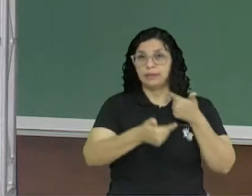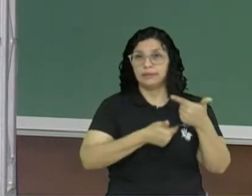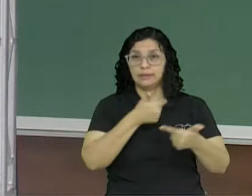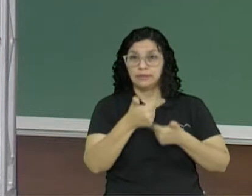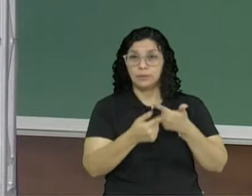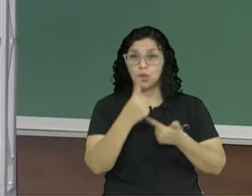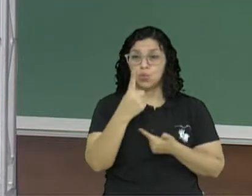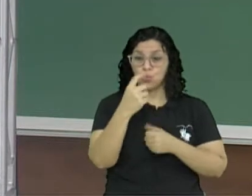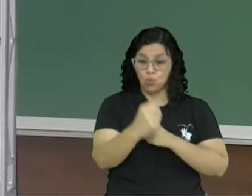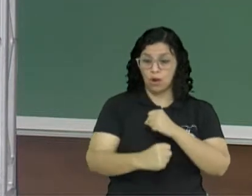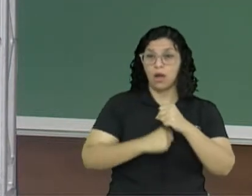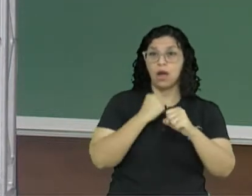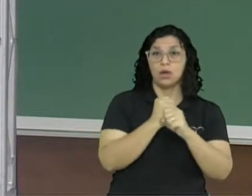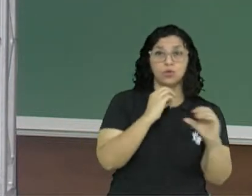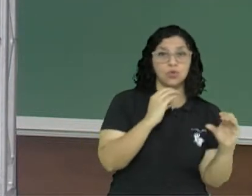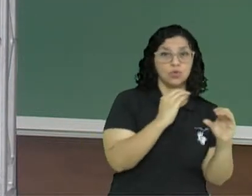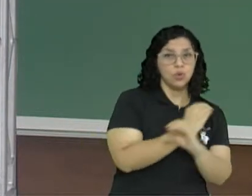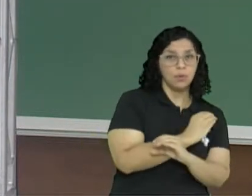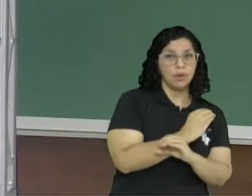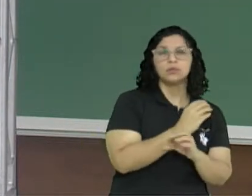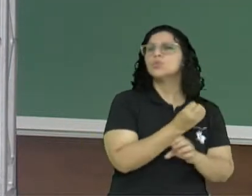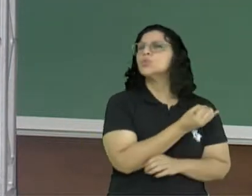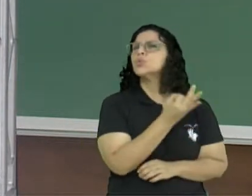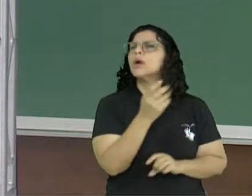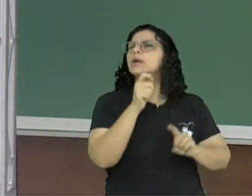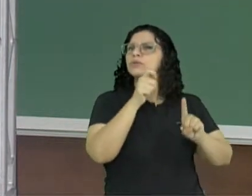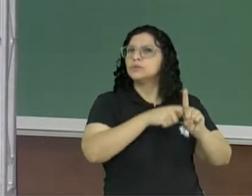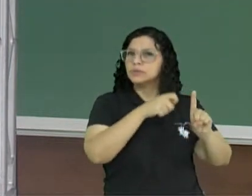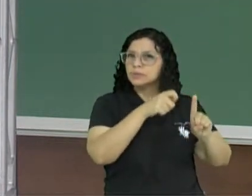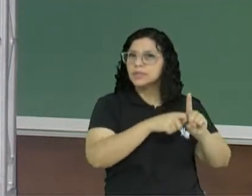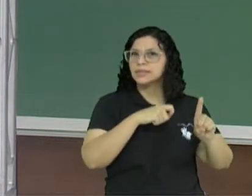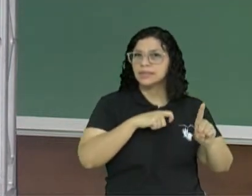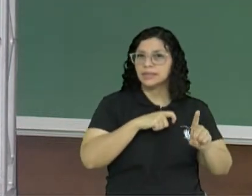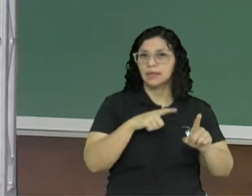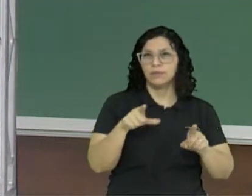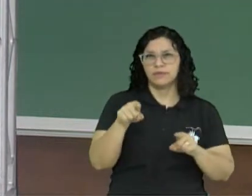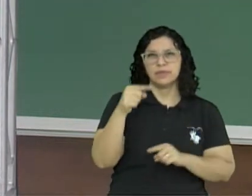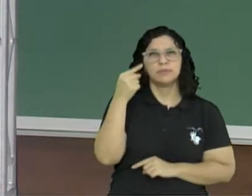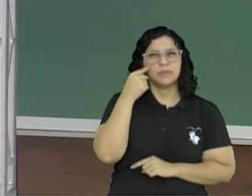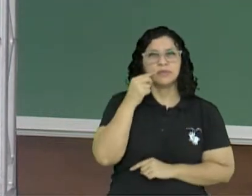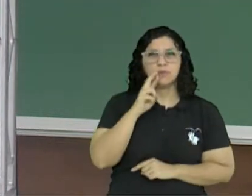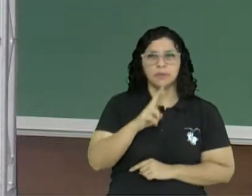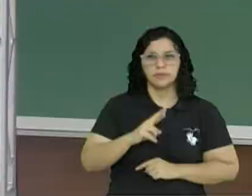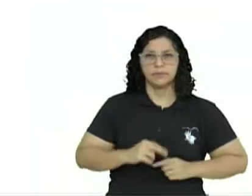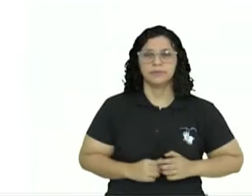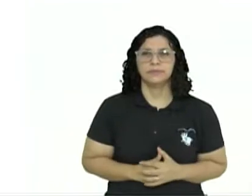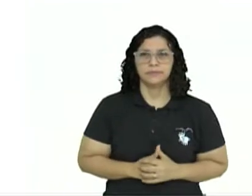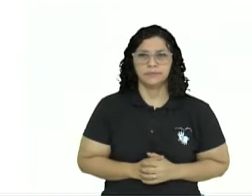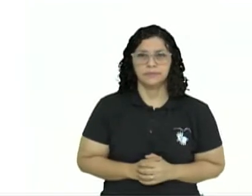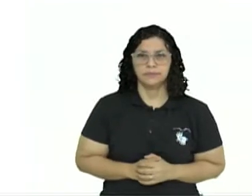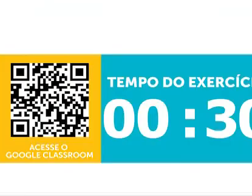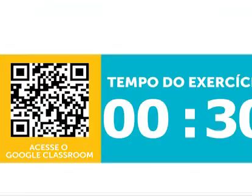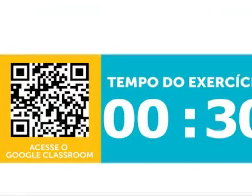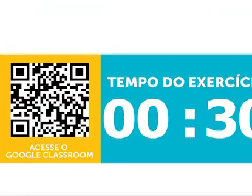ano completo, esse ano completo tem quantos meses? Um tempo para vocês responderem.